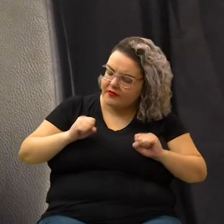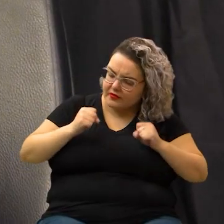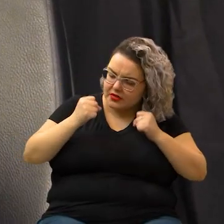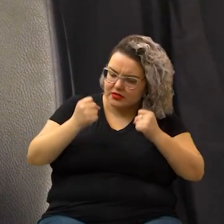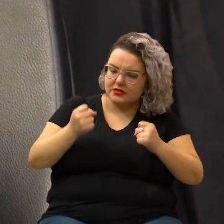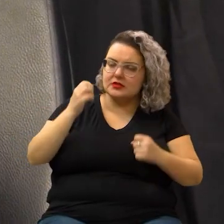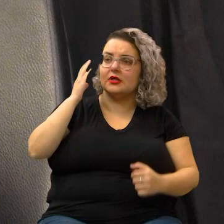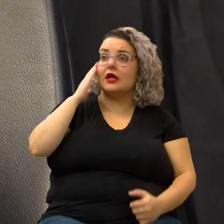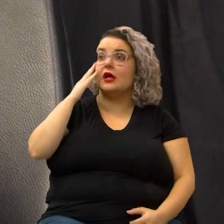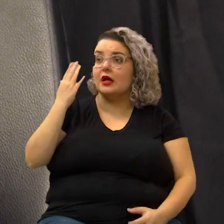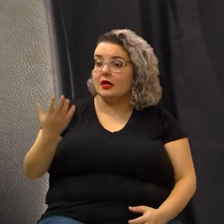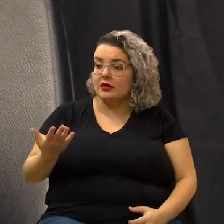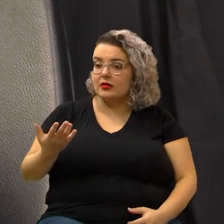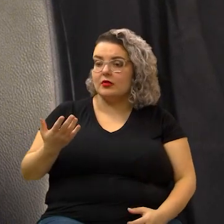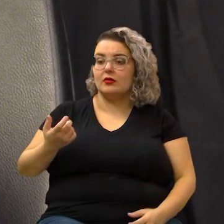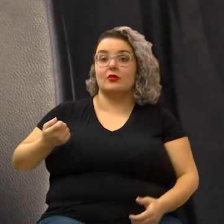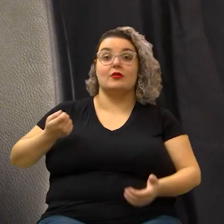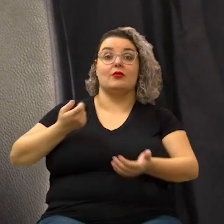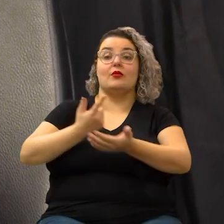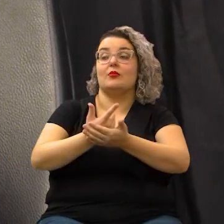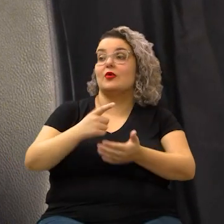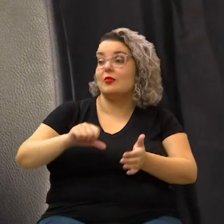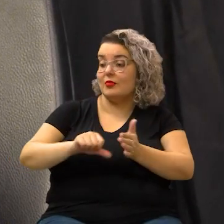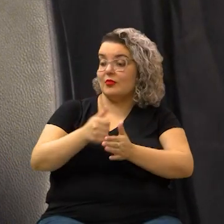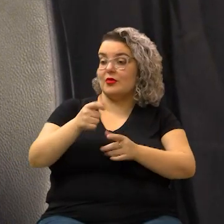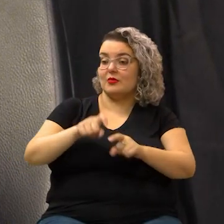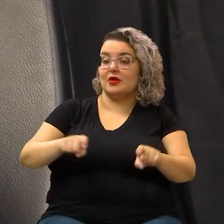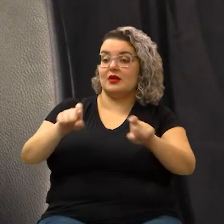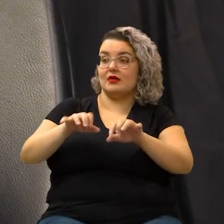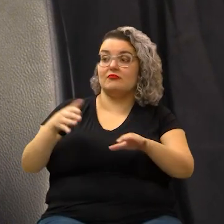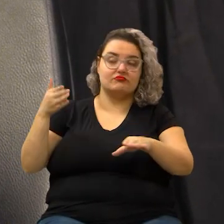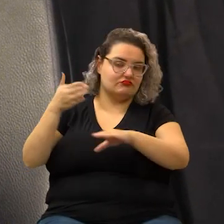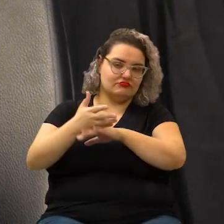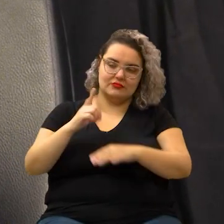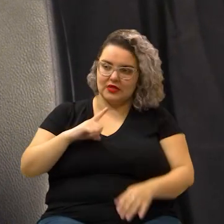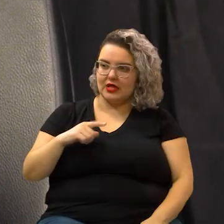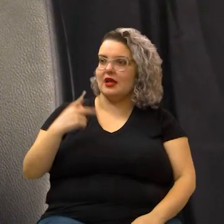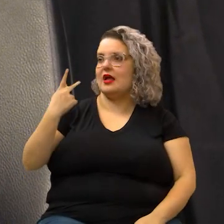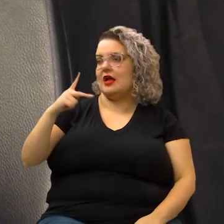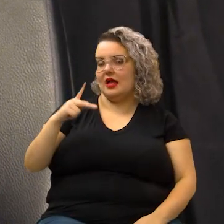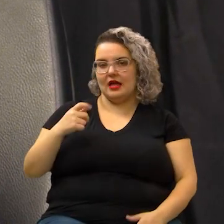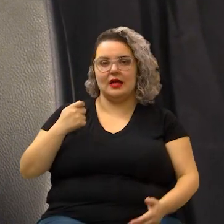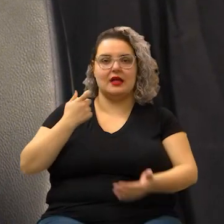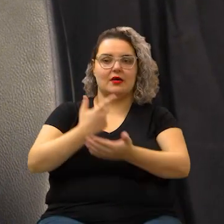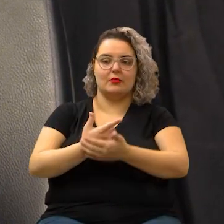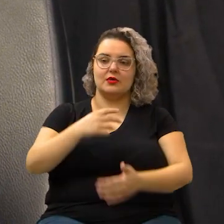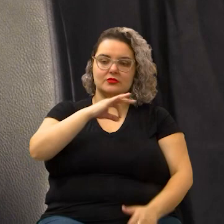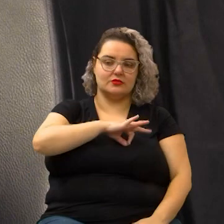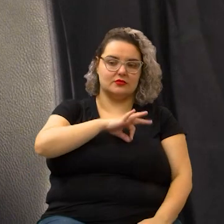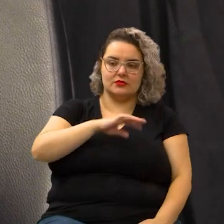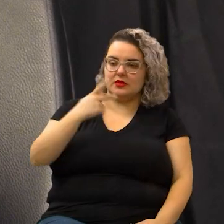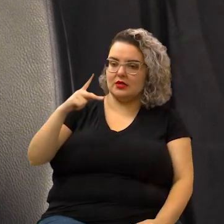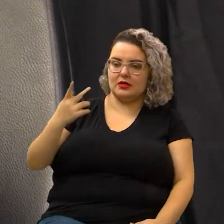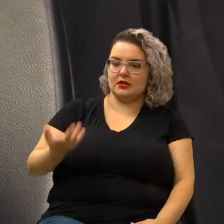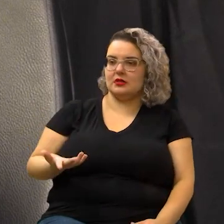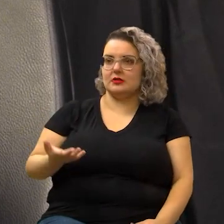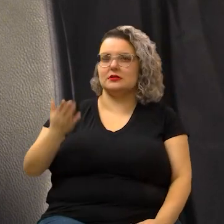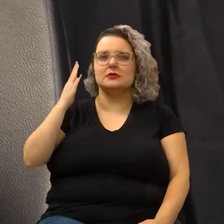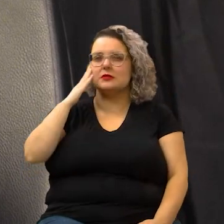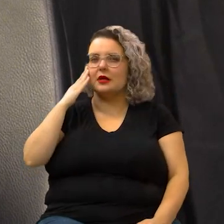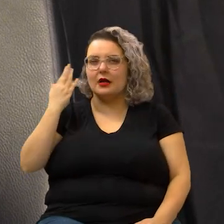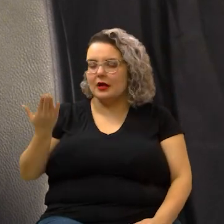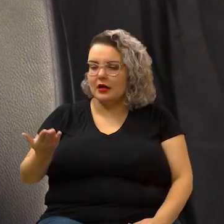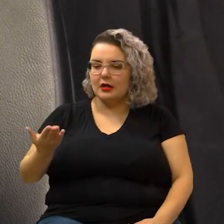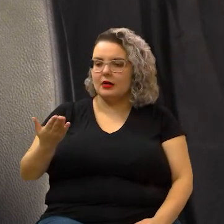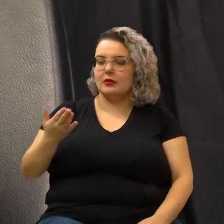muito esforçada, sabe? Comprou meu primeiro computador que eu tive acessos. Foi ela que comprou do salário dela,